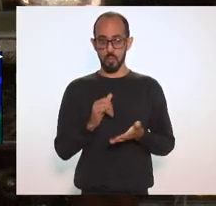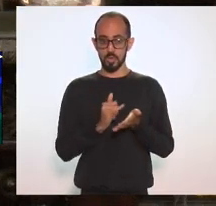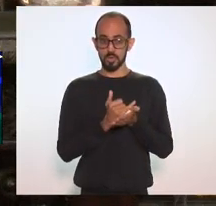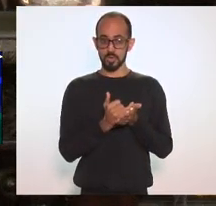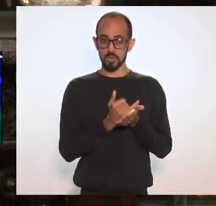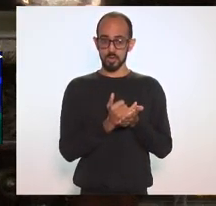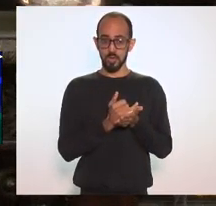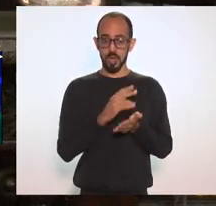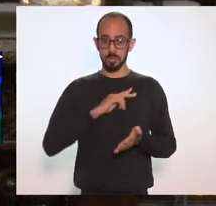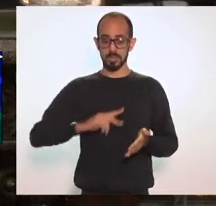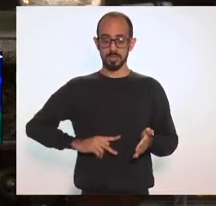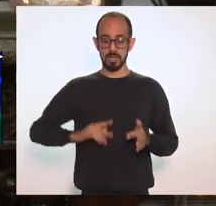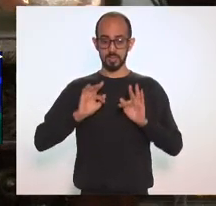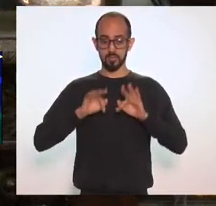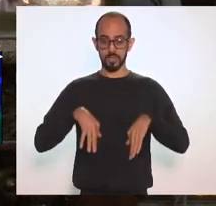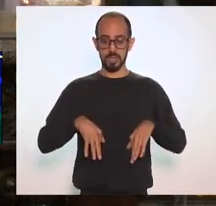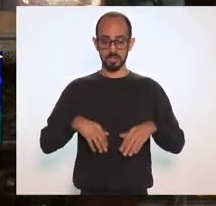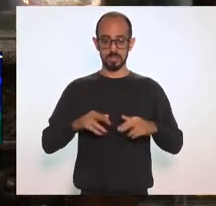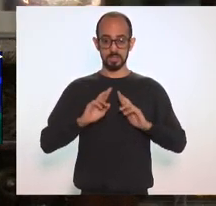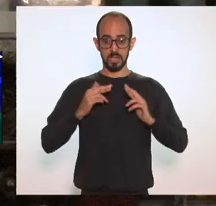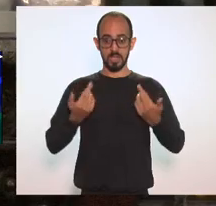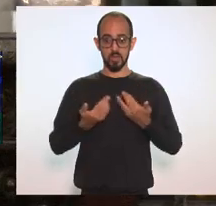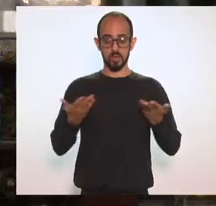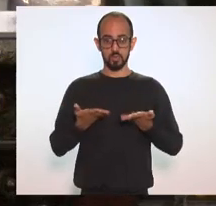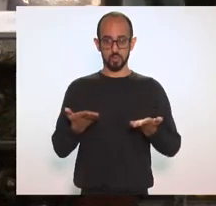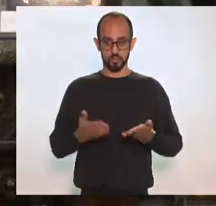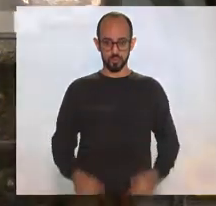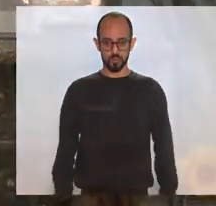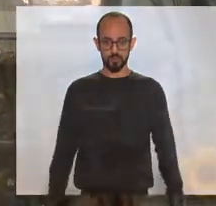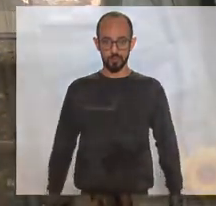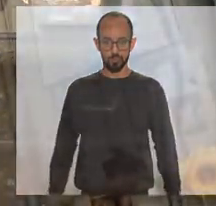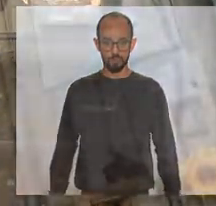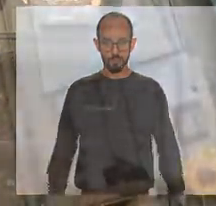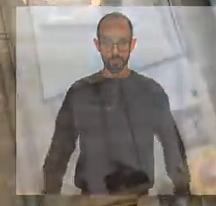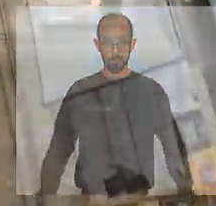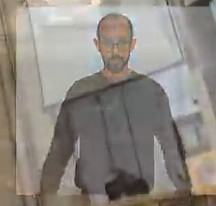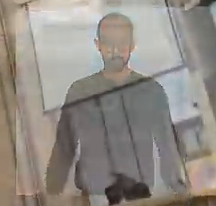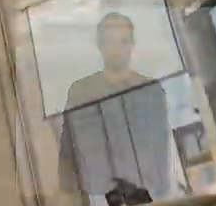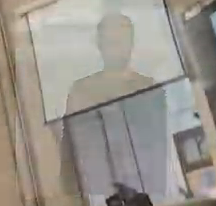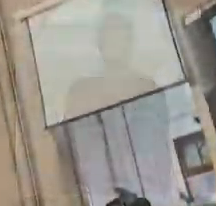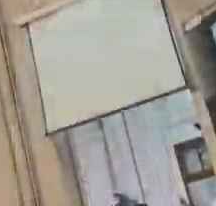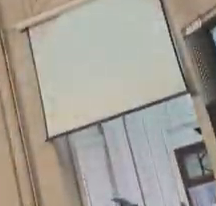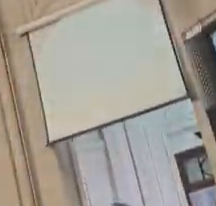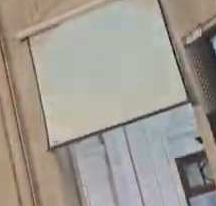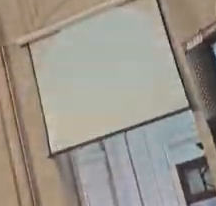presidência encerra a presente sessão.